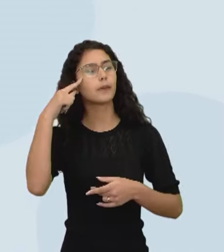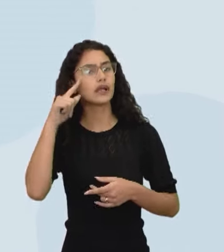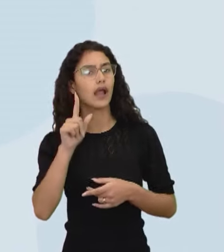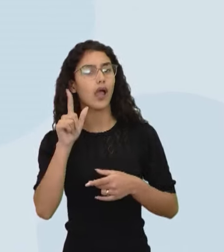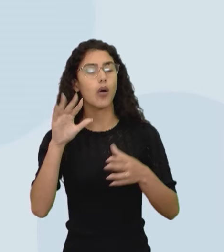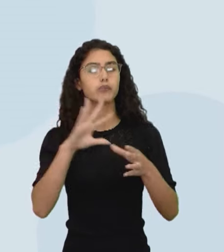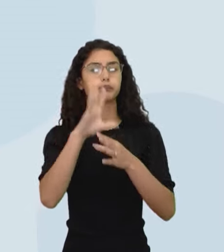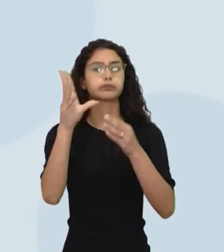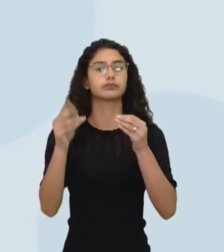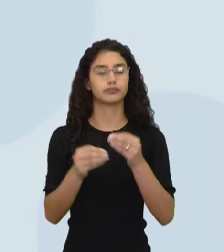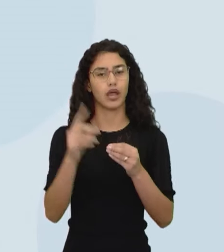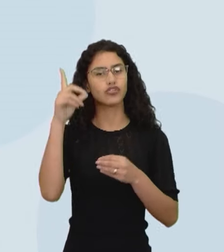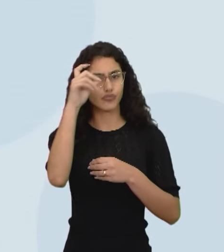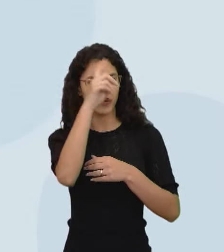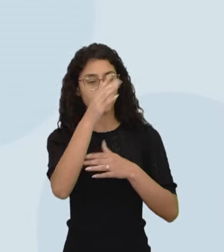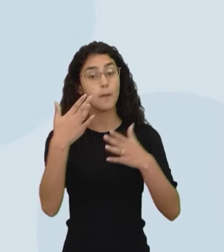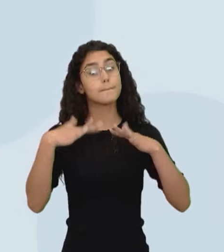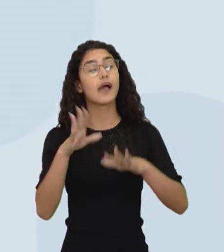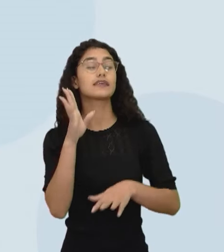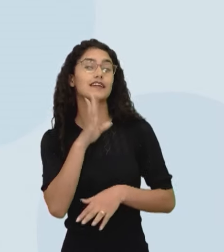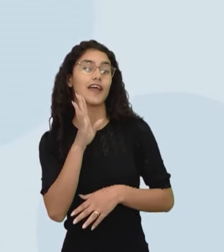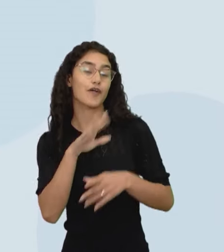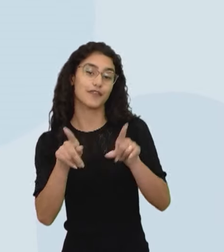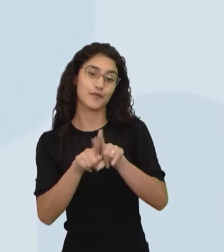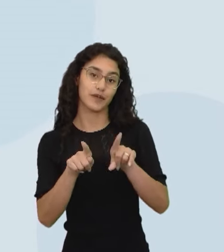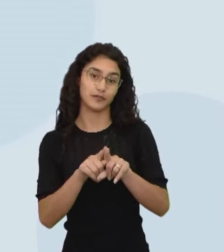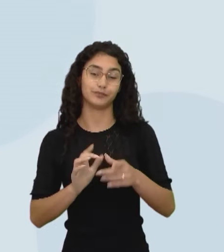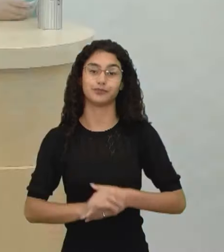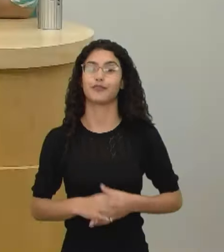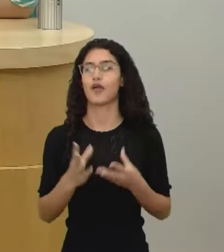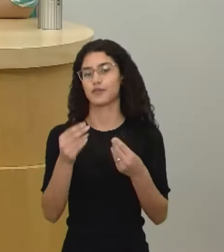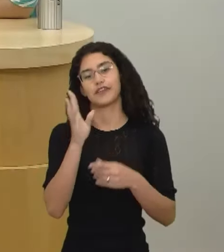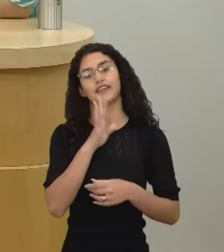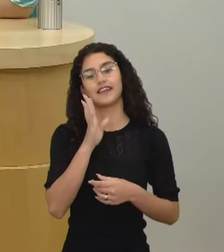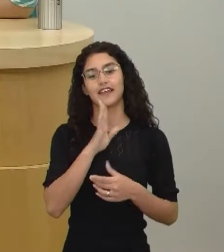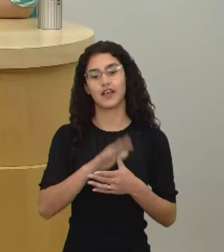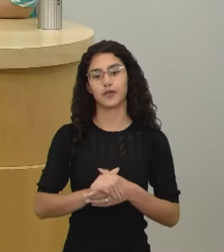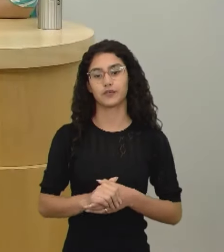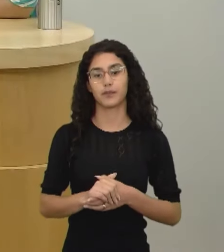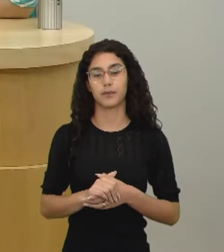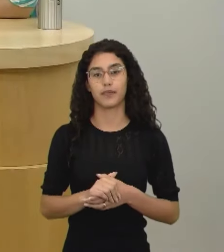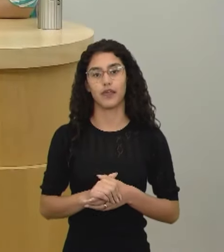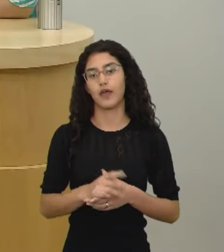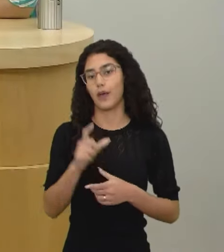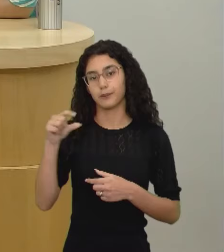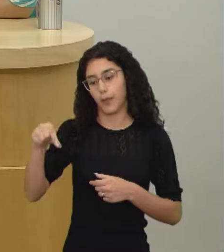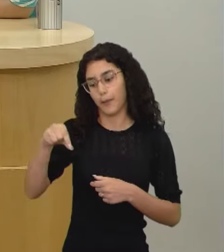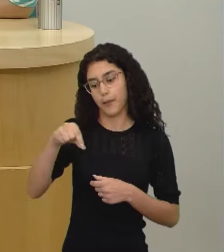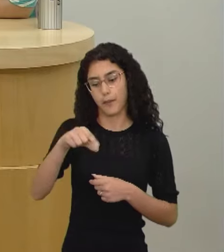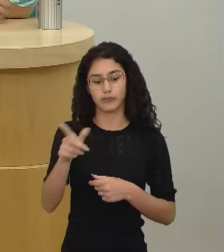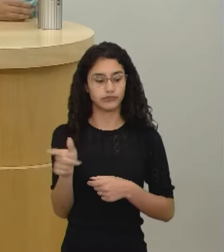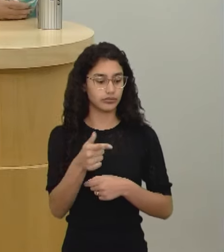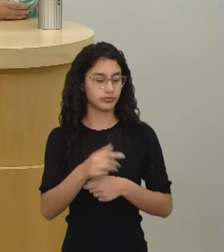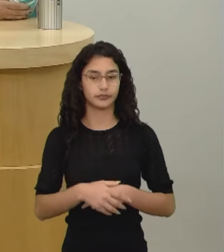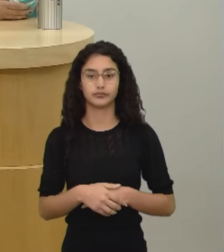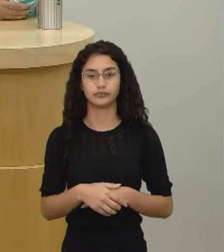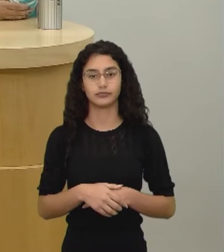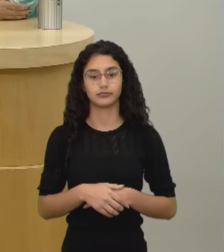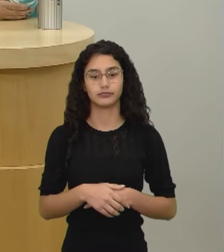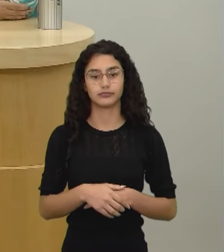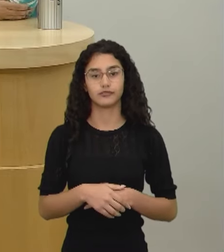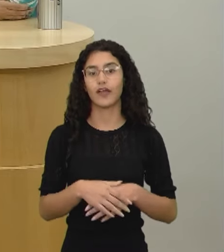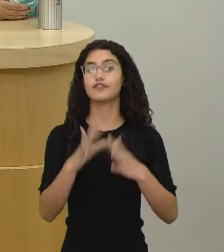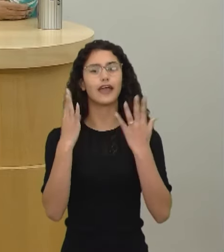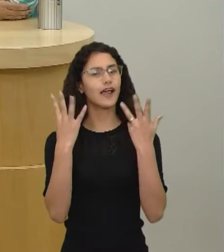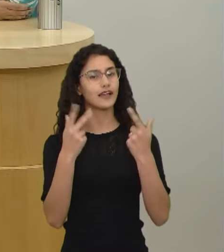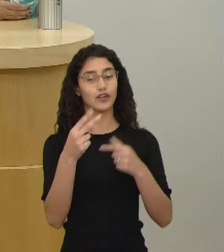ser complexo, mais divertido. Ah, é super divertido. Alguém vai lá e fica meia hora colocando os dominó, você chega e faz assim, ó. Oh, mas fica